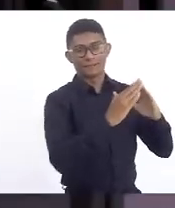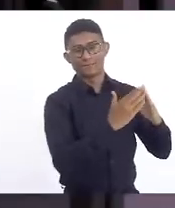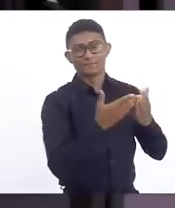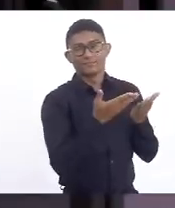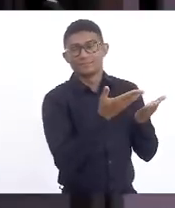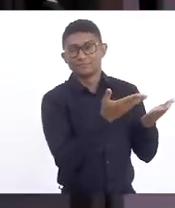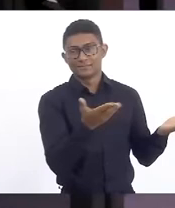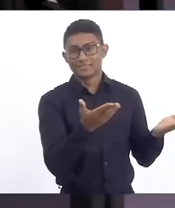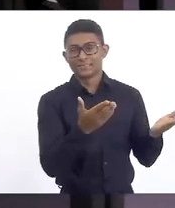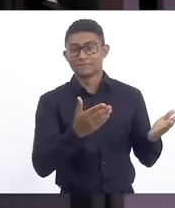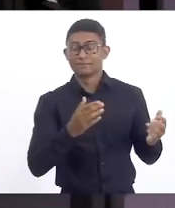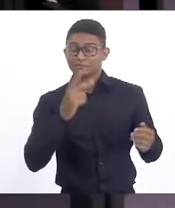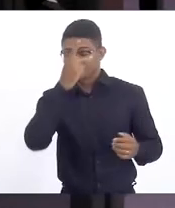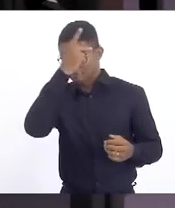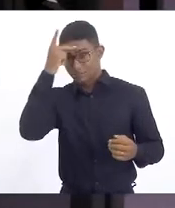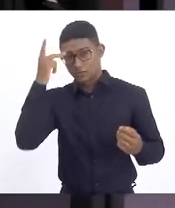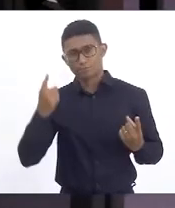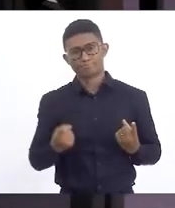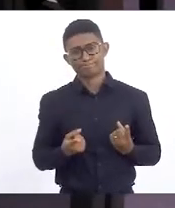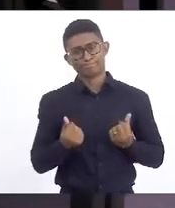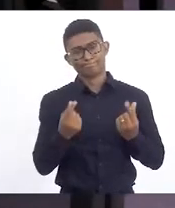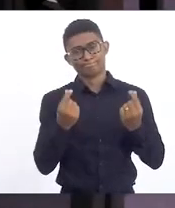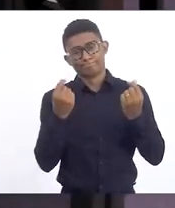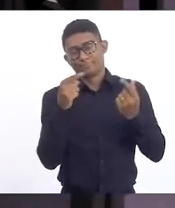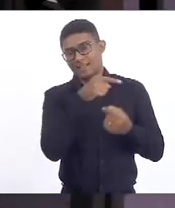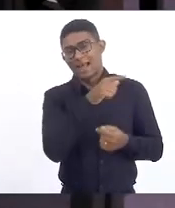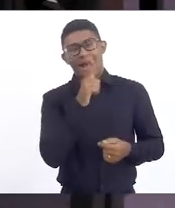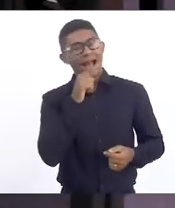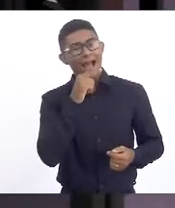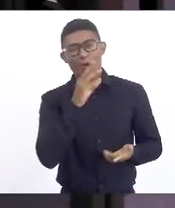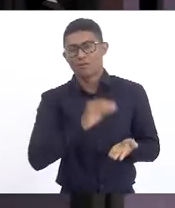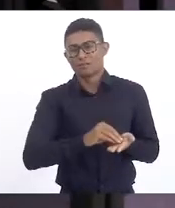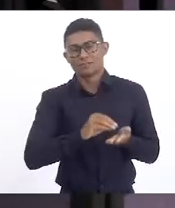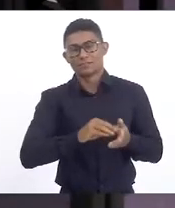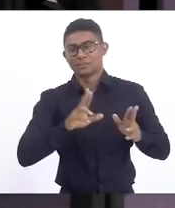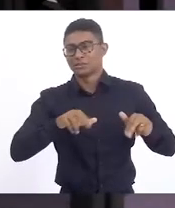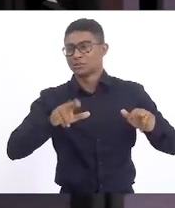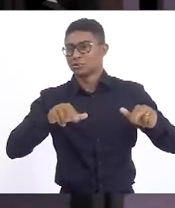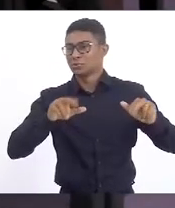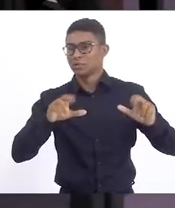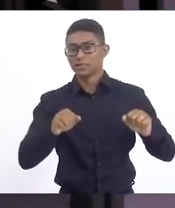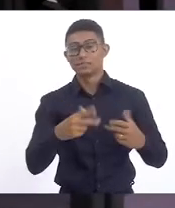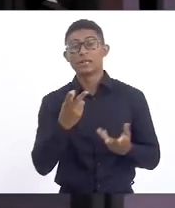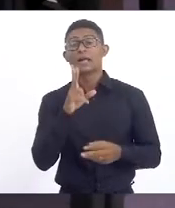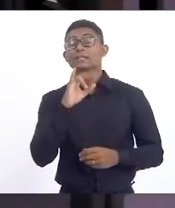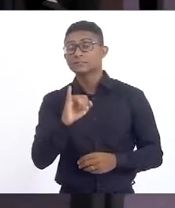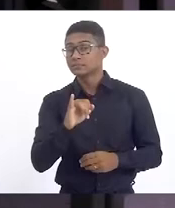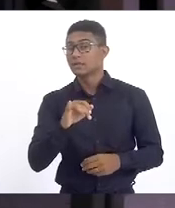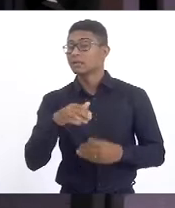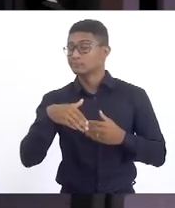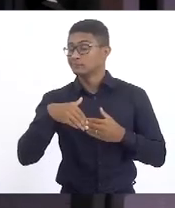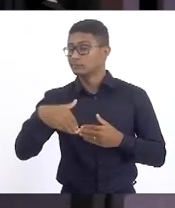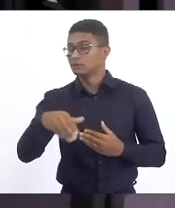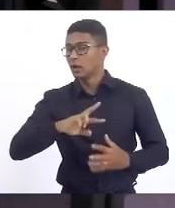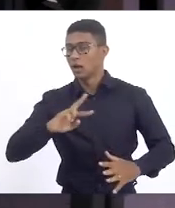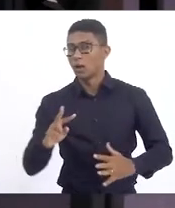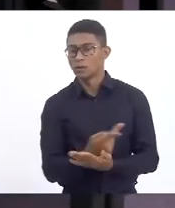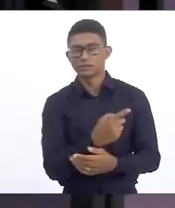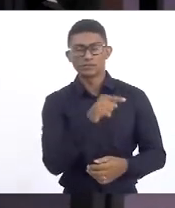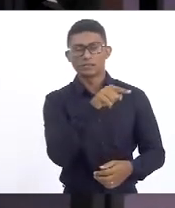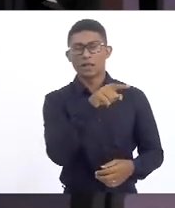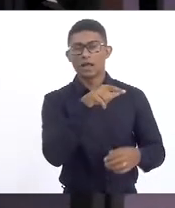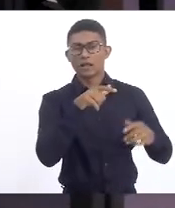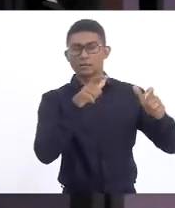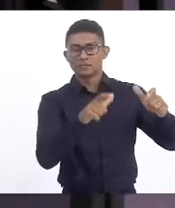posse, que sejam empresários, lá não falta água. Mas pode ter certeza, qualquer problema que dê pane na estação do Gondu ou